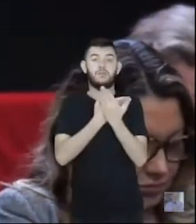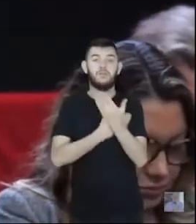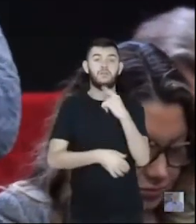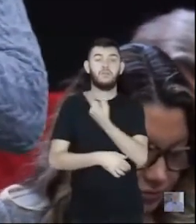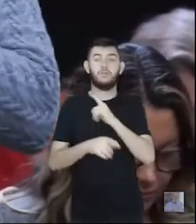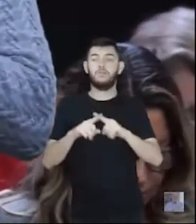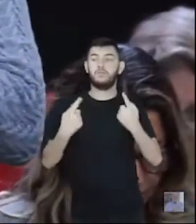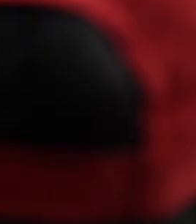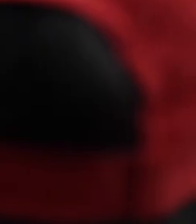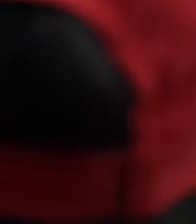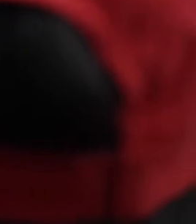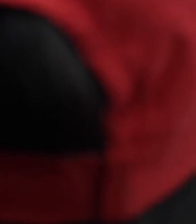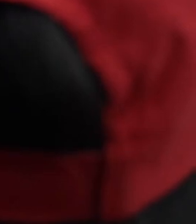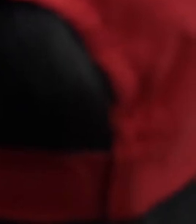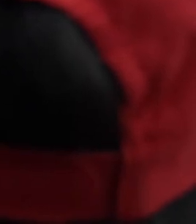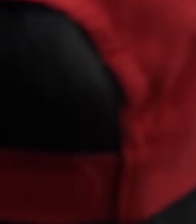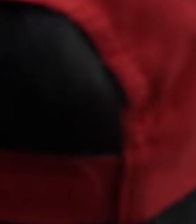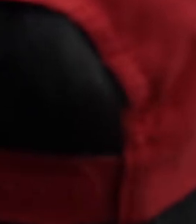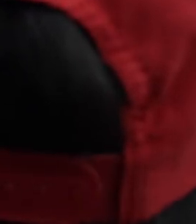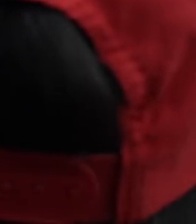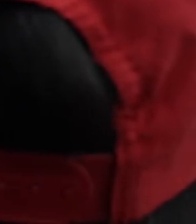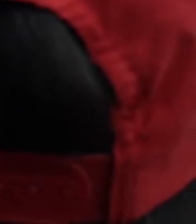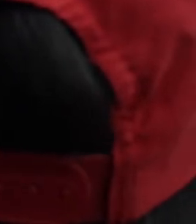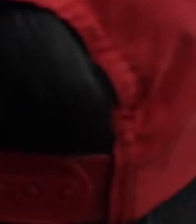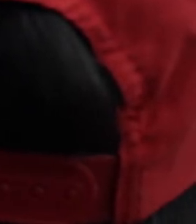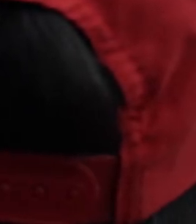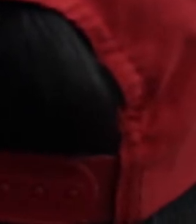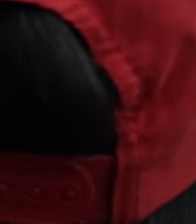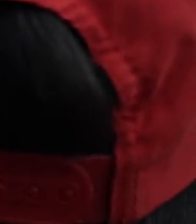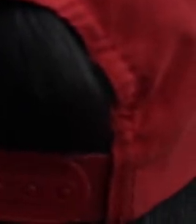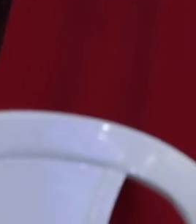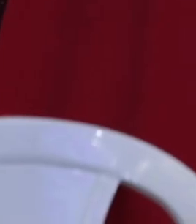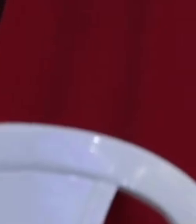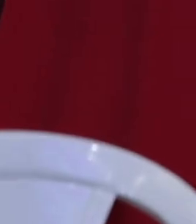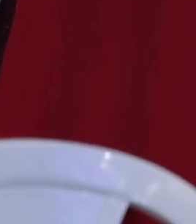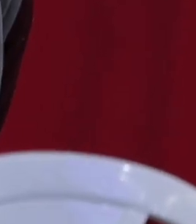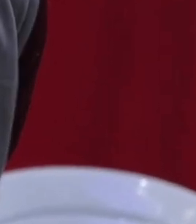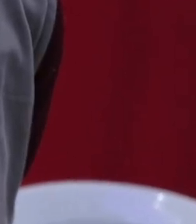como é que nós vamos criar trabalho para o povo brasileiro.